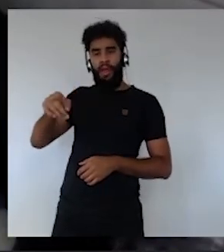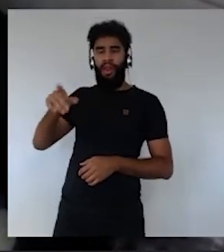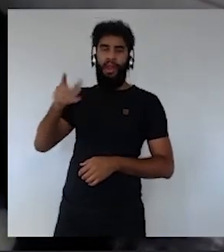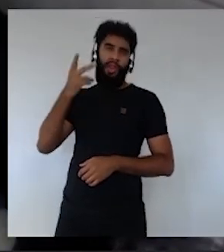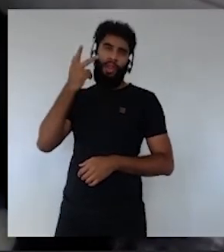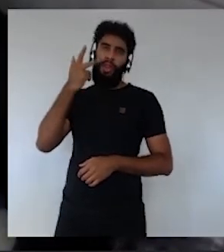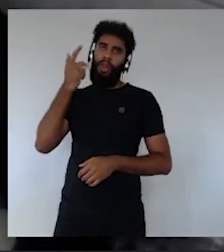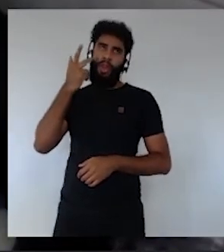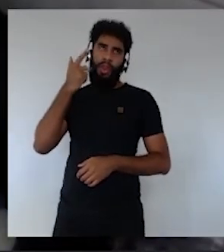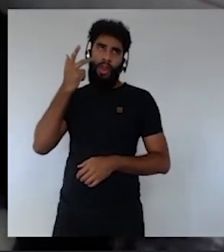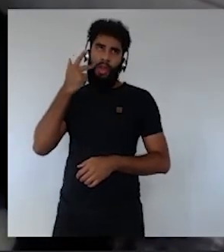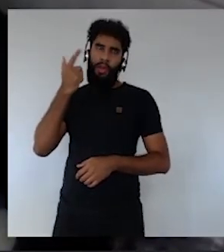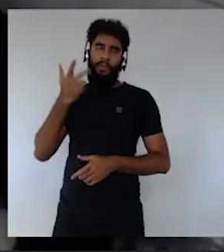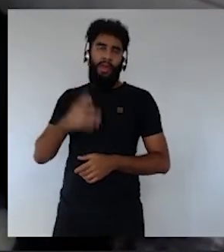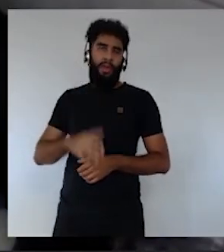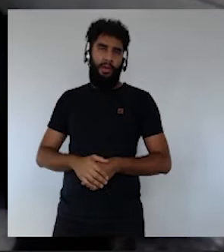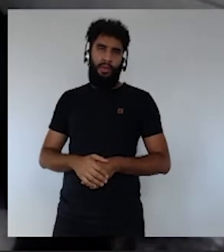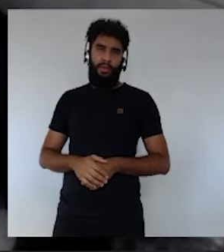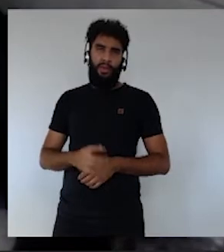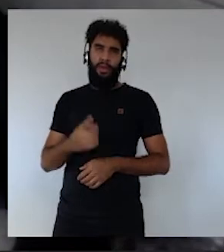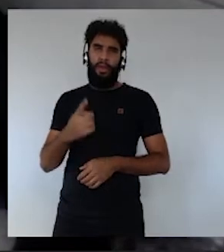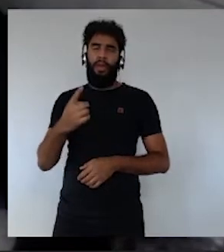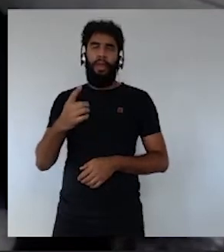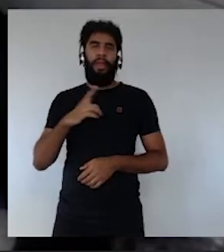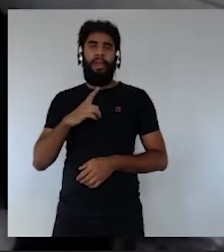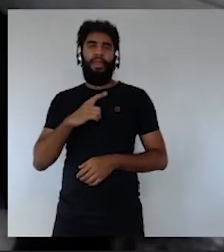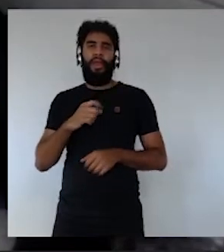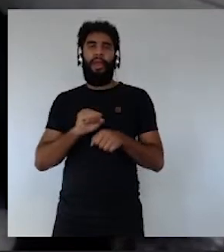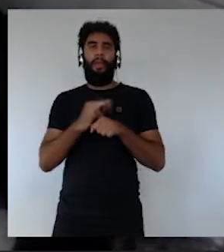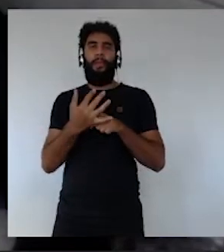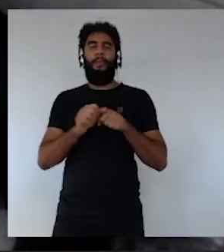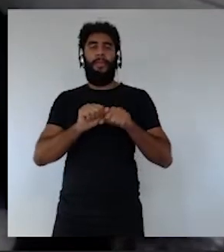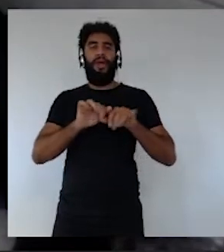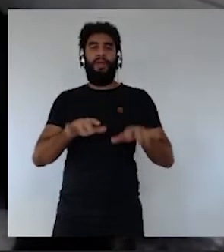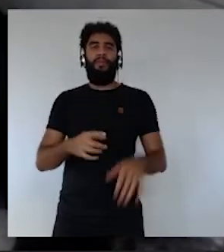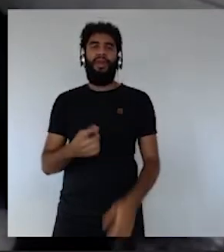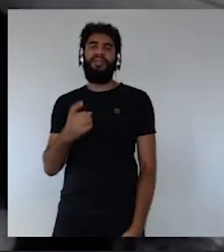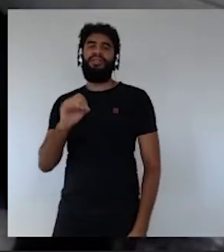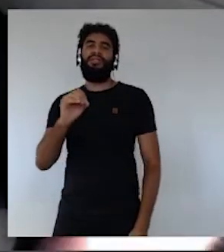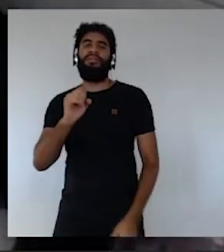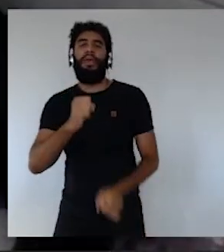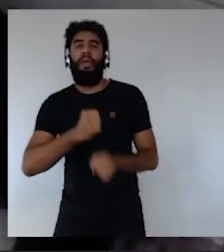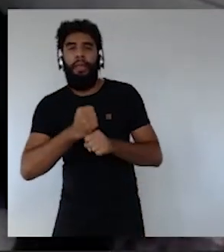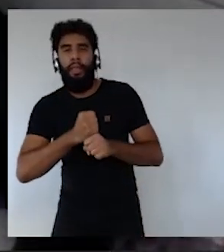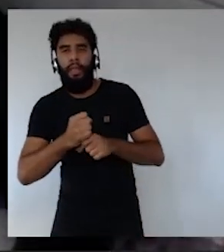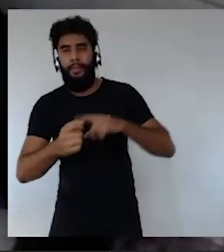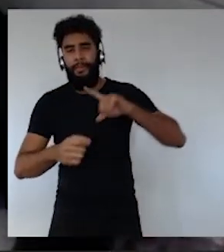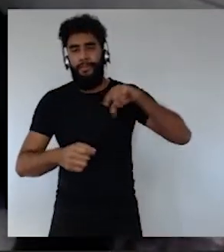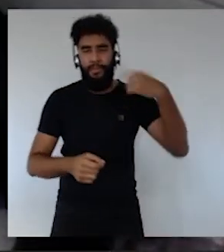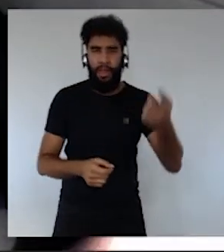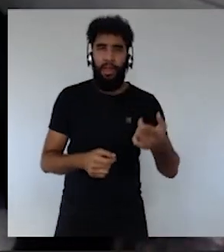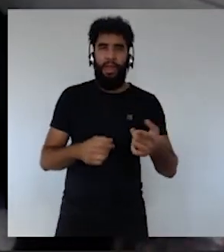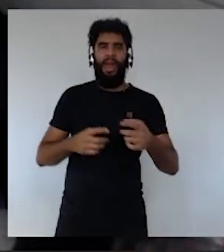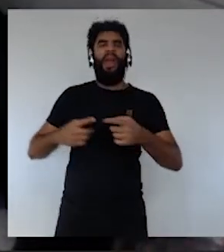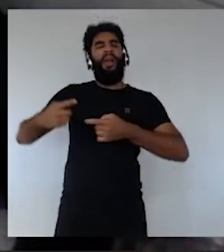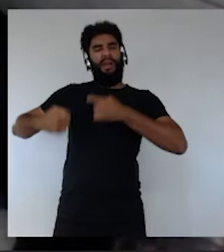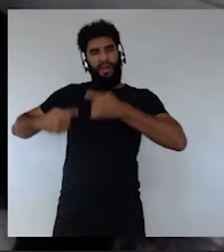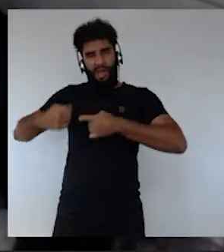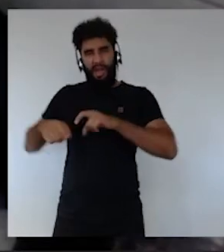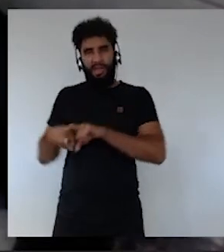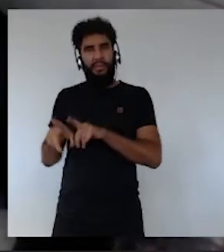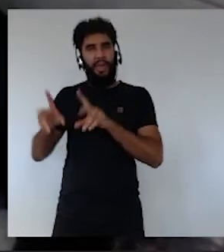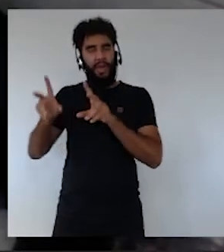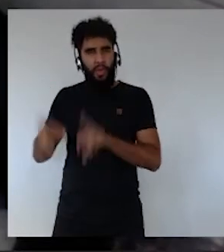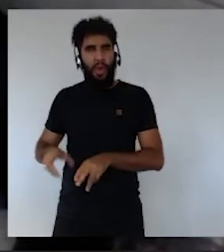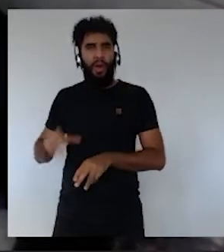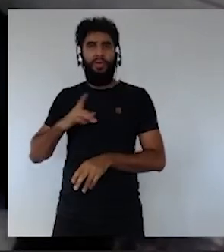uma pandemia a cada 100 anos. Ora, me parece que não há normalidade alguma. Desde a guerra também foi assim, aí vem a história do carvão, a